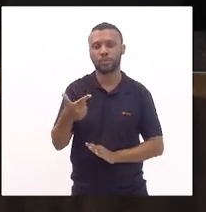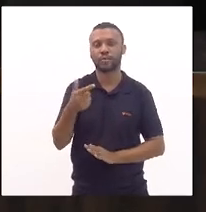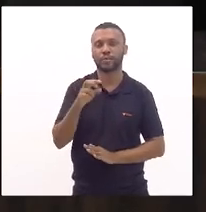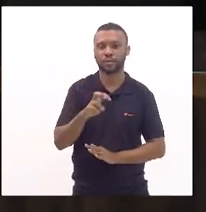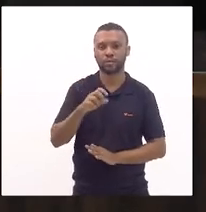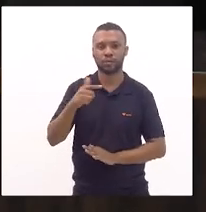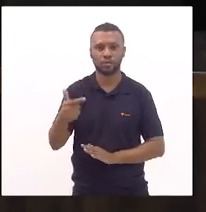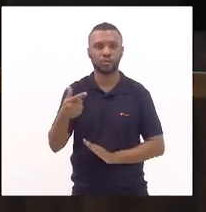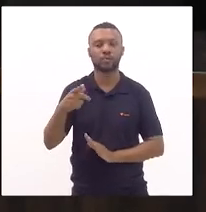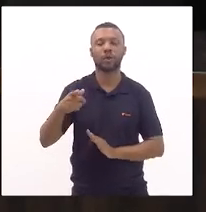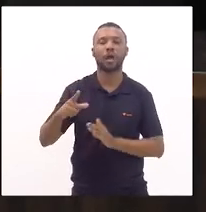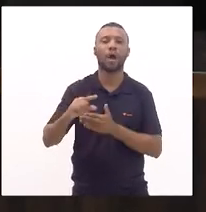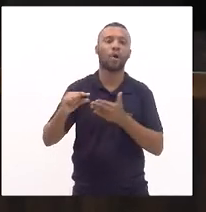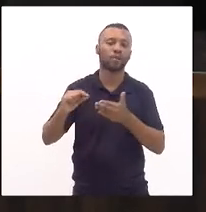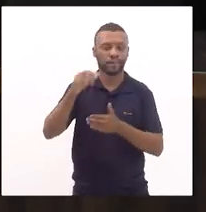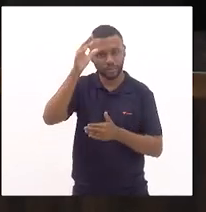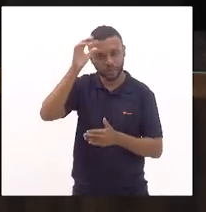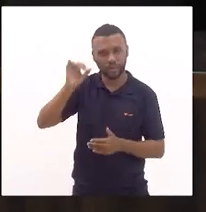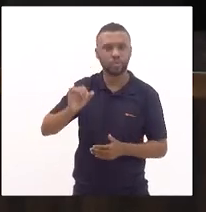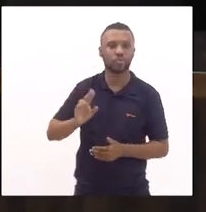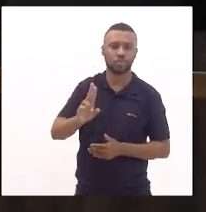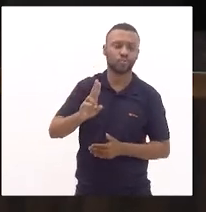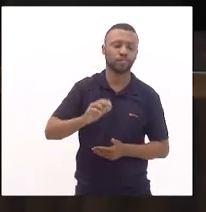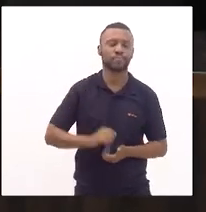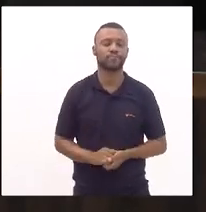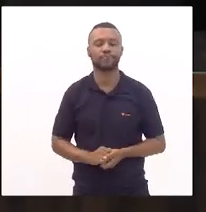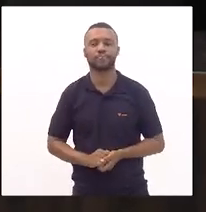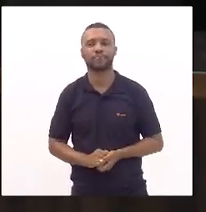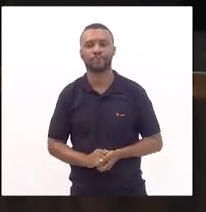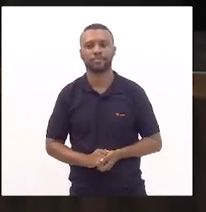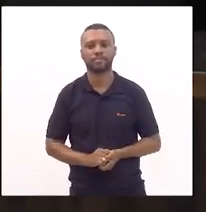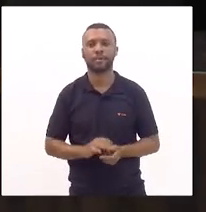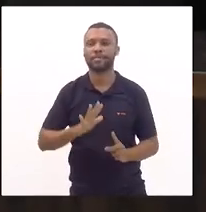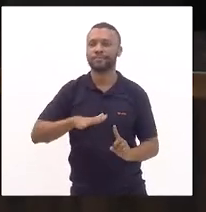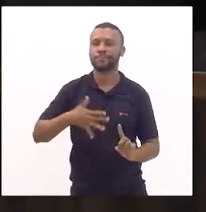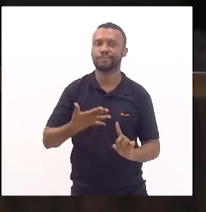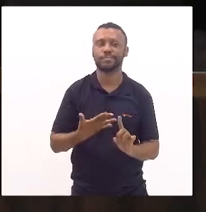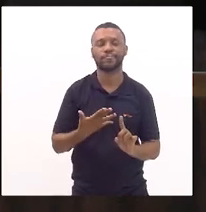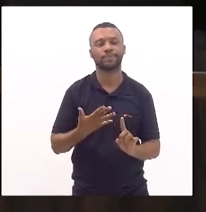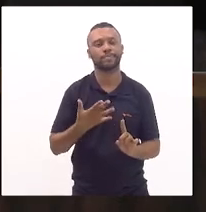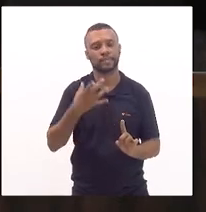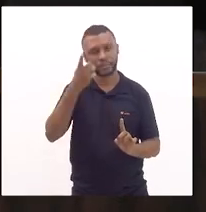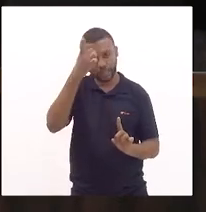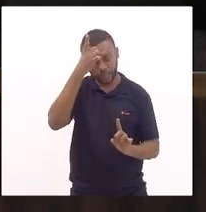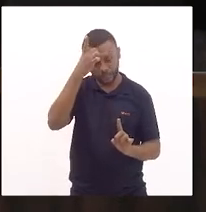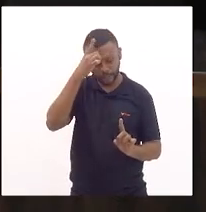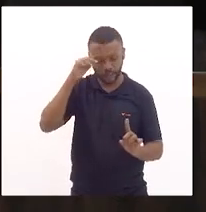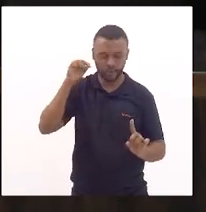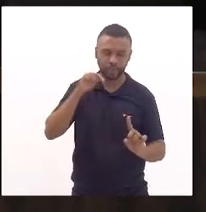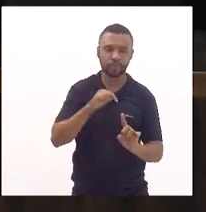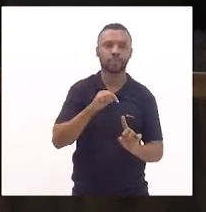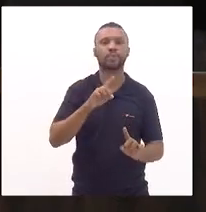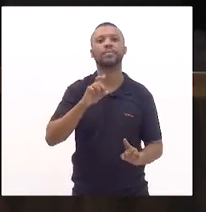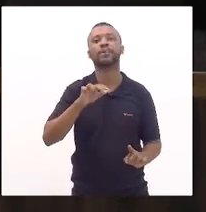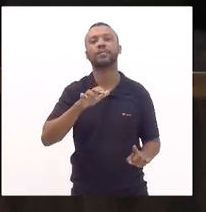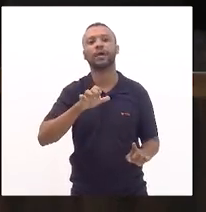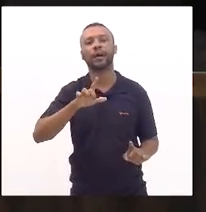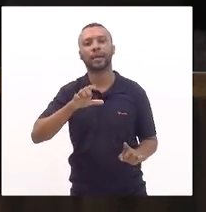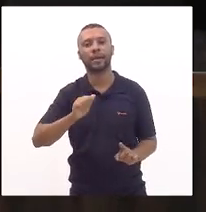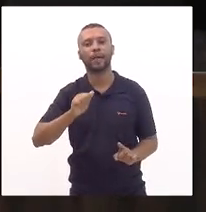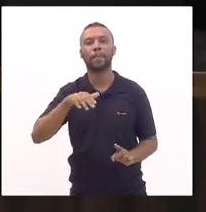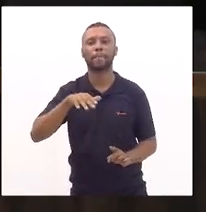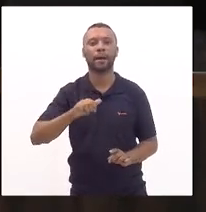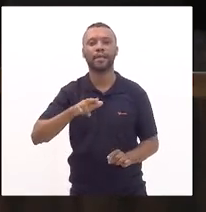1252-22, de autoria deputada Tia Ju, todo concede o prêmio Dandara à senhora Daniela Maria Alves